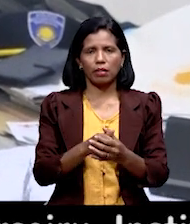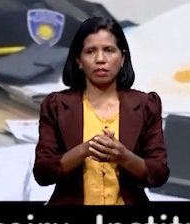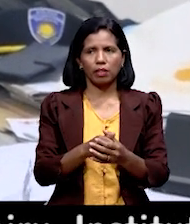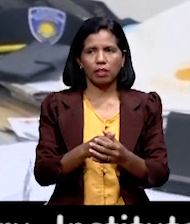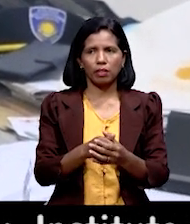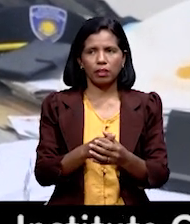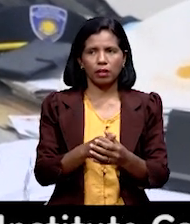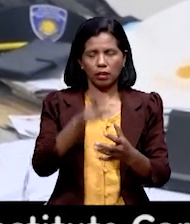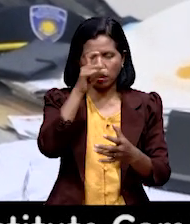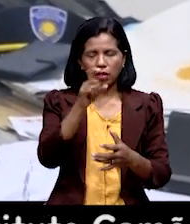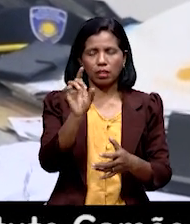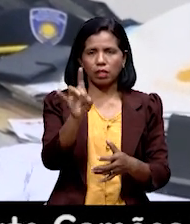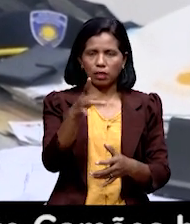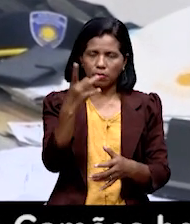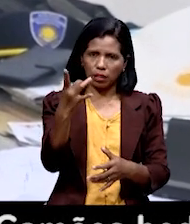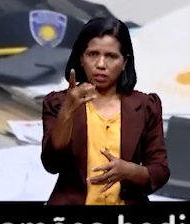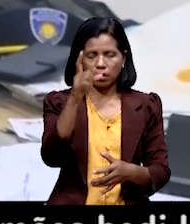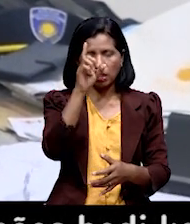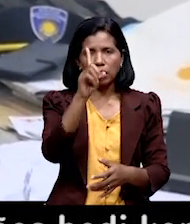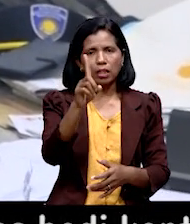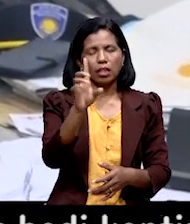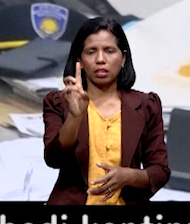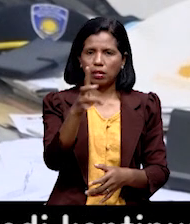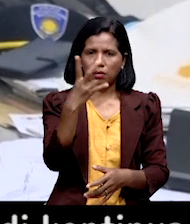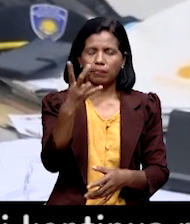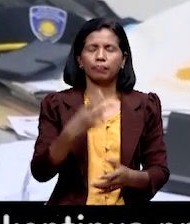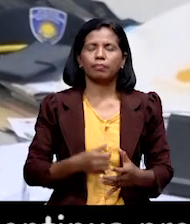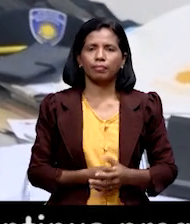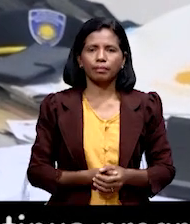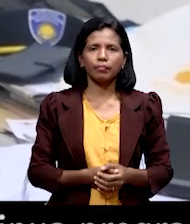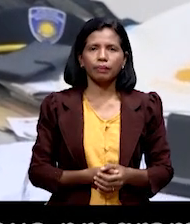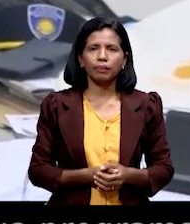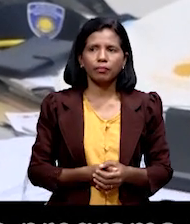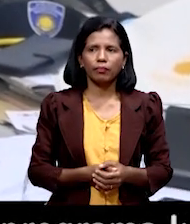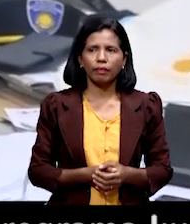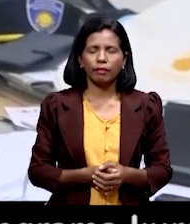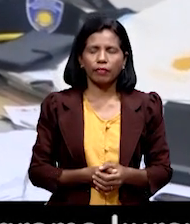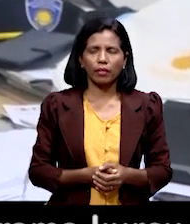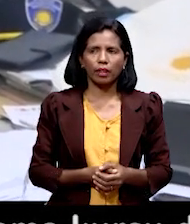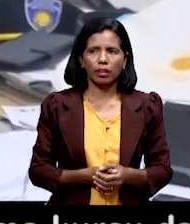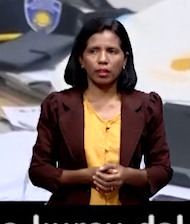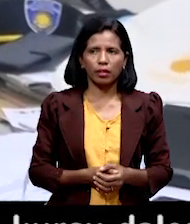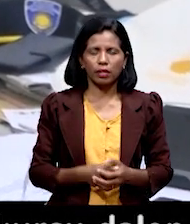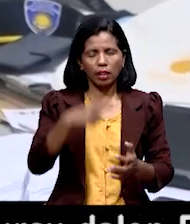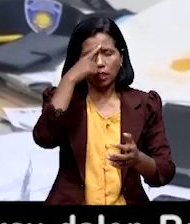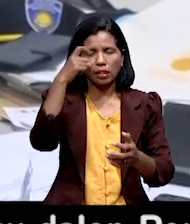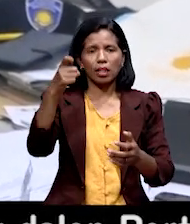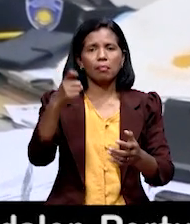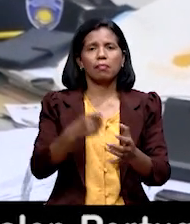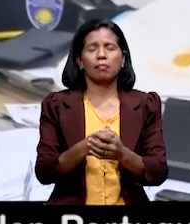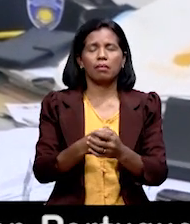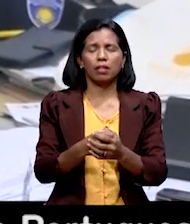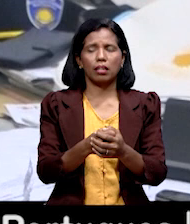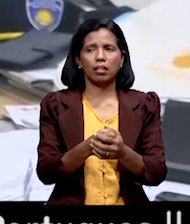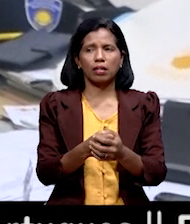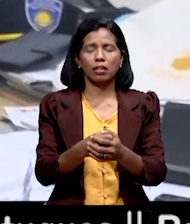ida 16 anos. E motivo do acidente né, tamba, ita niam be